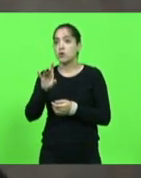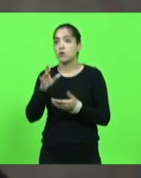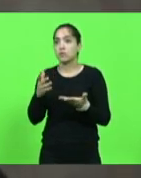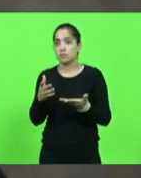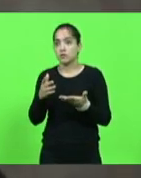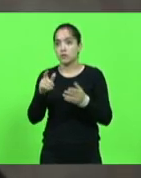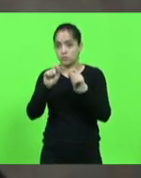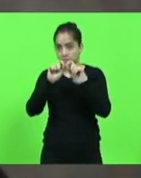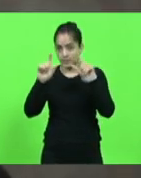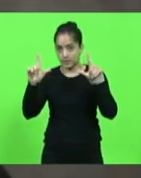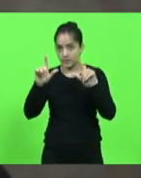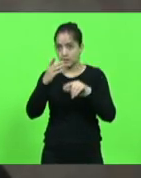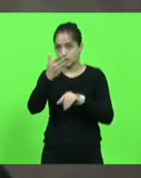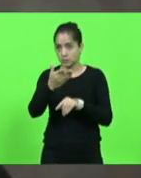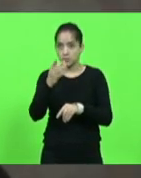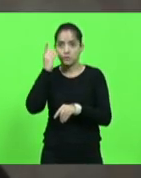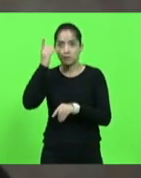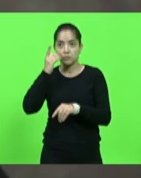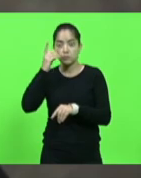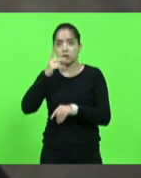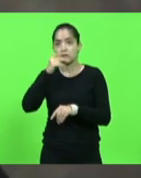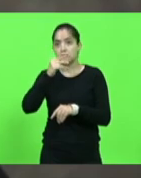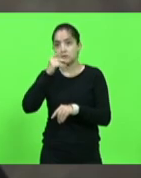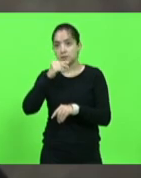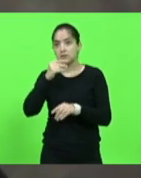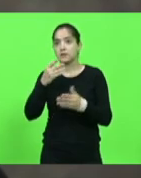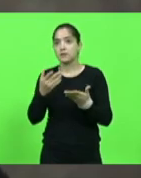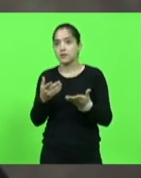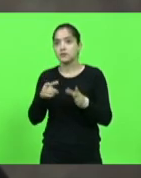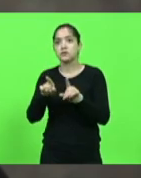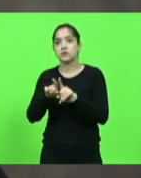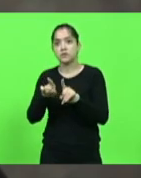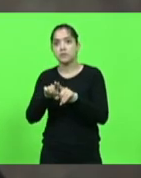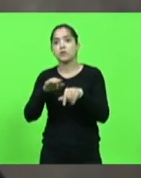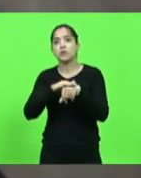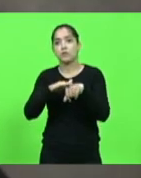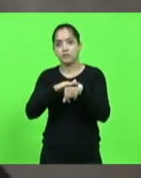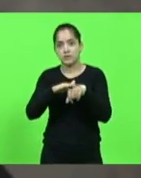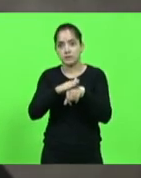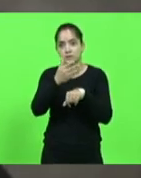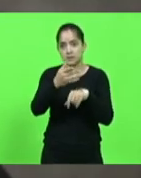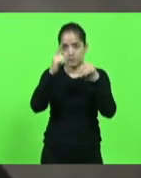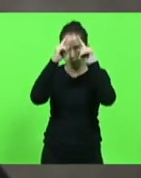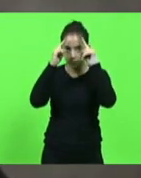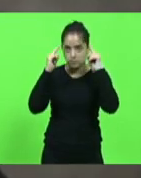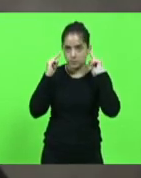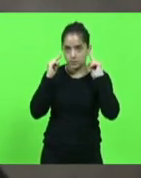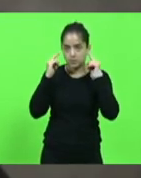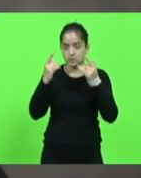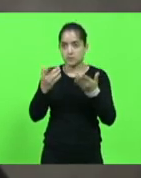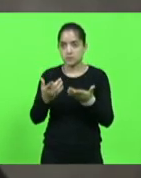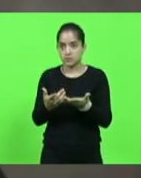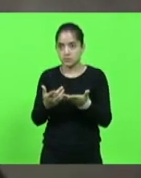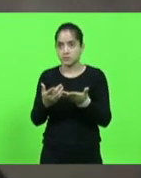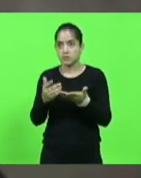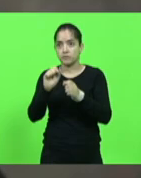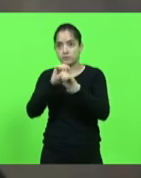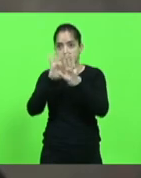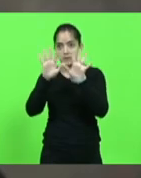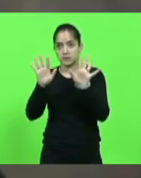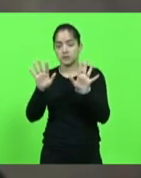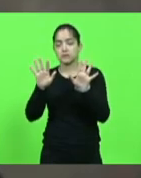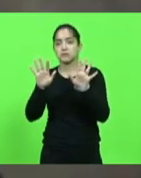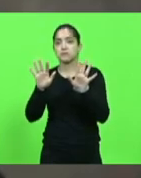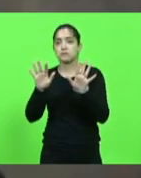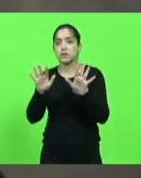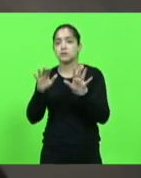alertou o deputado Kennedy, eu também tive a oportunidade de conversar com o deputado Sareta, que fez os esclarecimentos pontuais